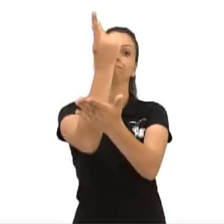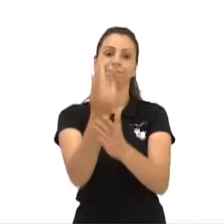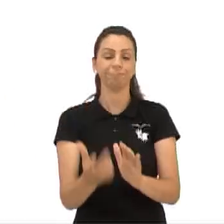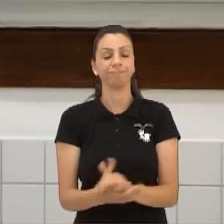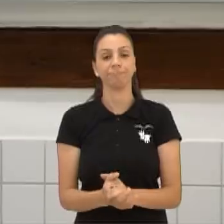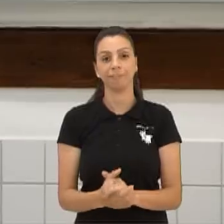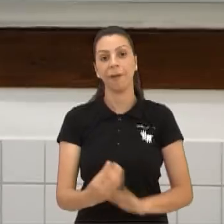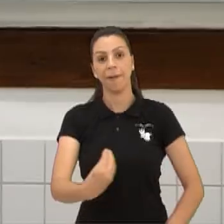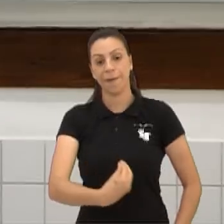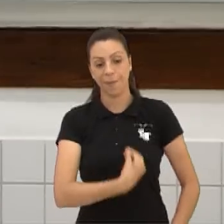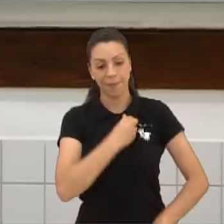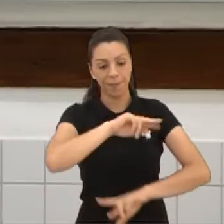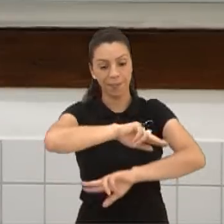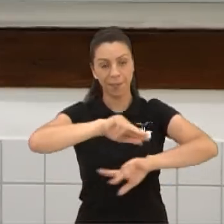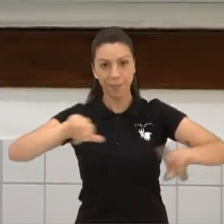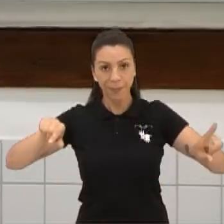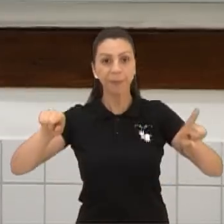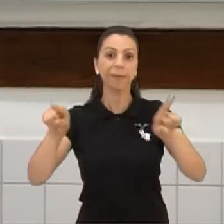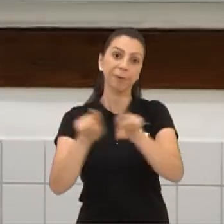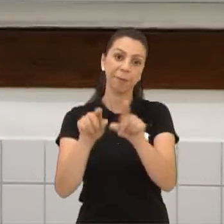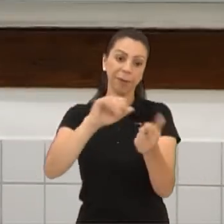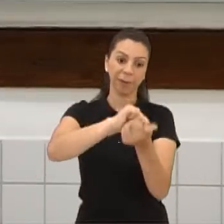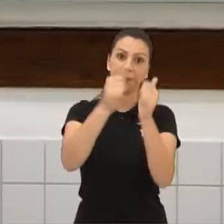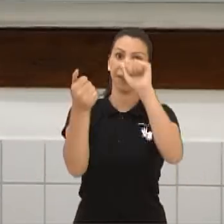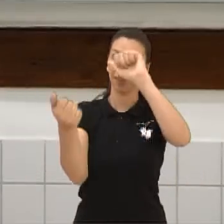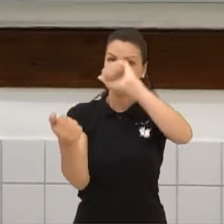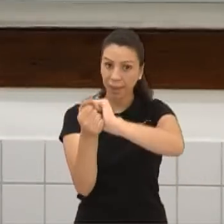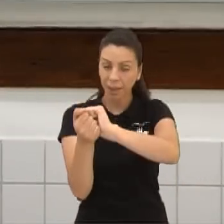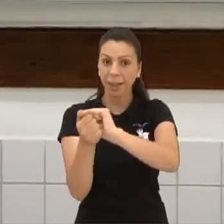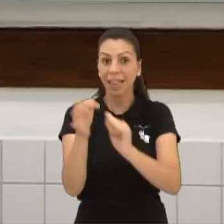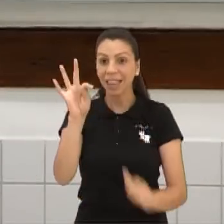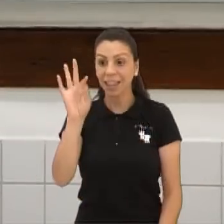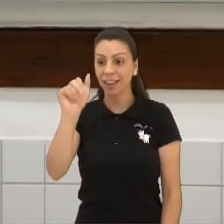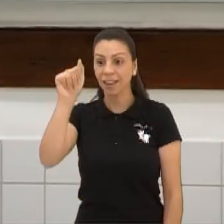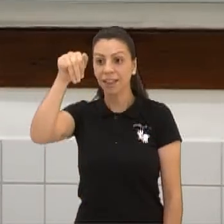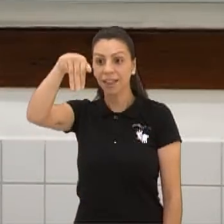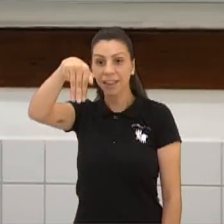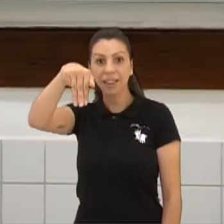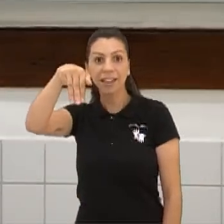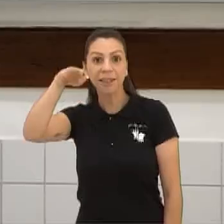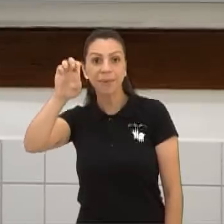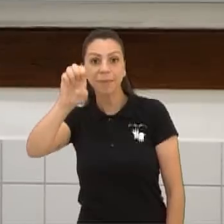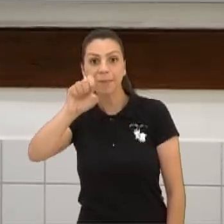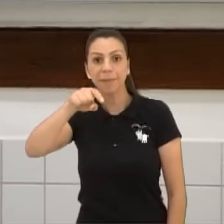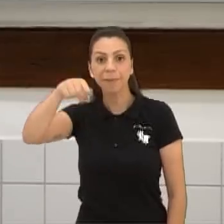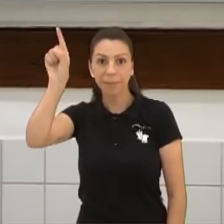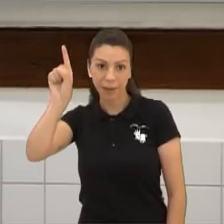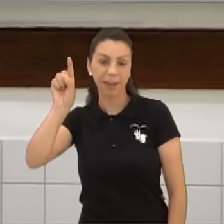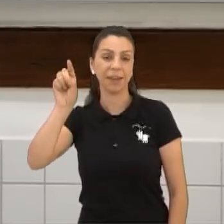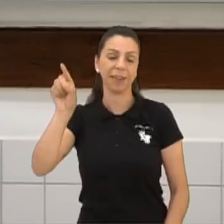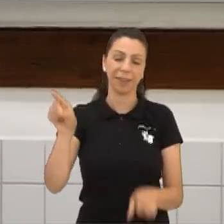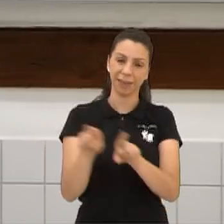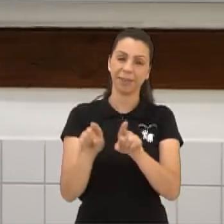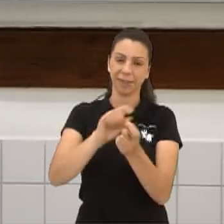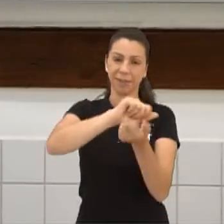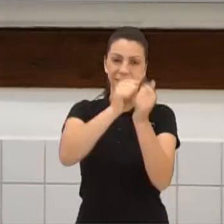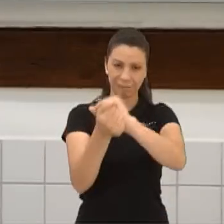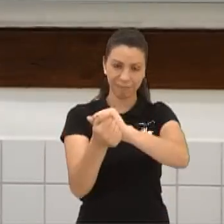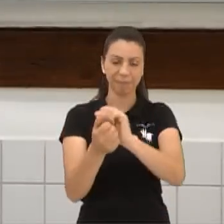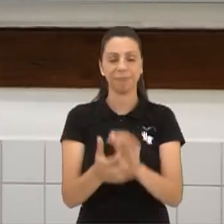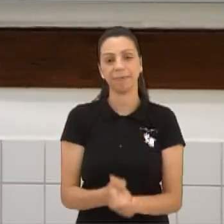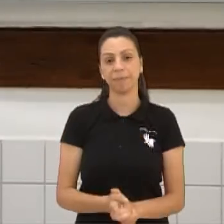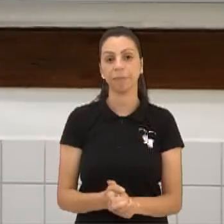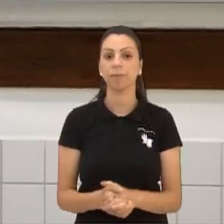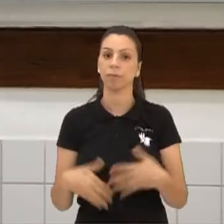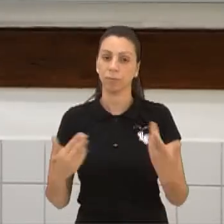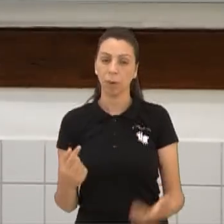vivos também se adaptam a ambientes terrestres. Beleza? Mas vamos lá. Nós vimos que um organismo é um ser